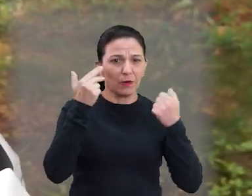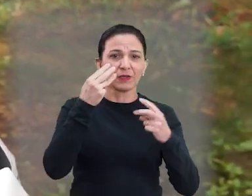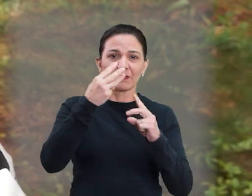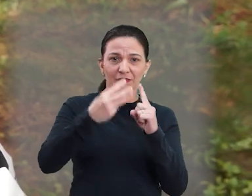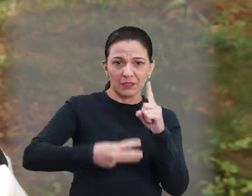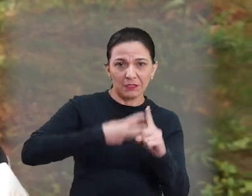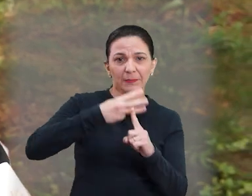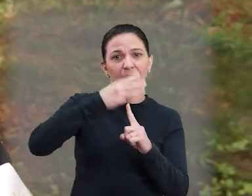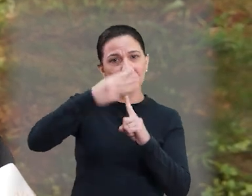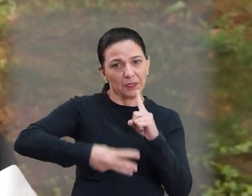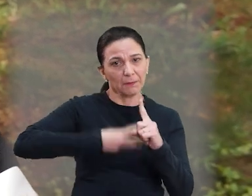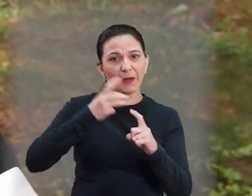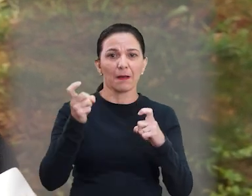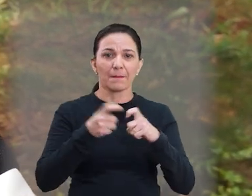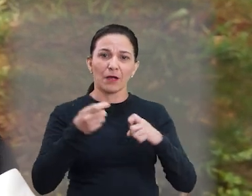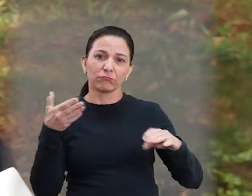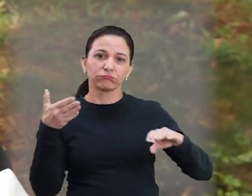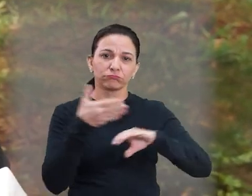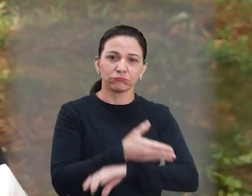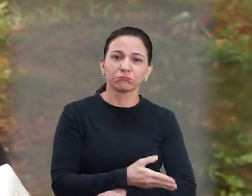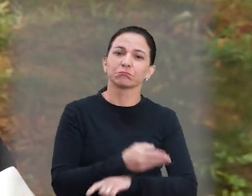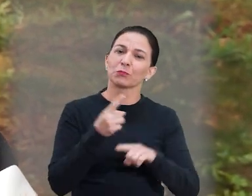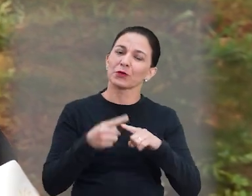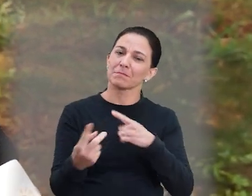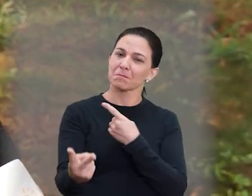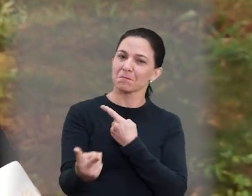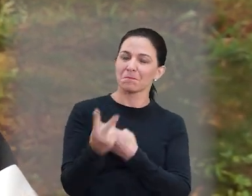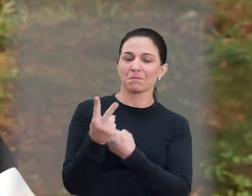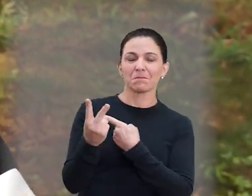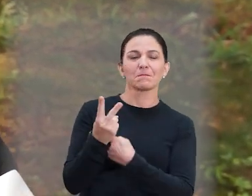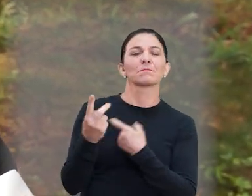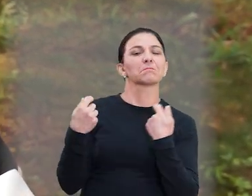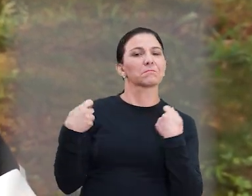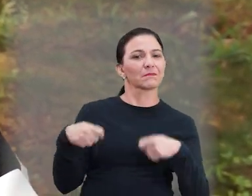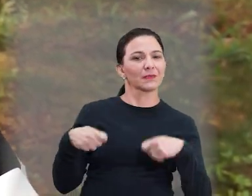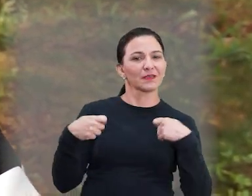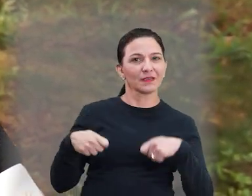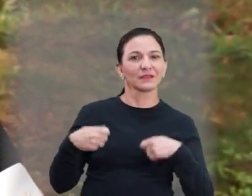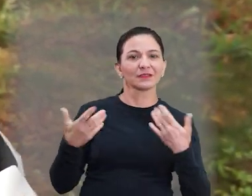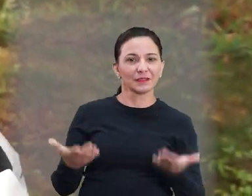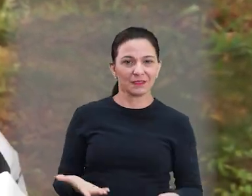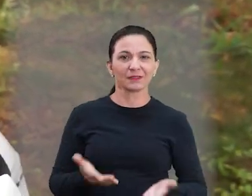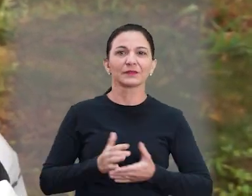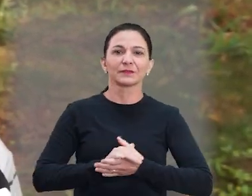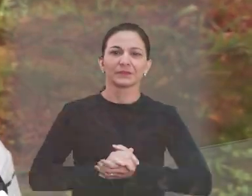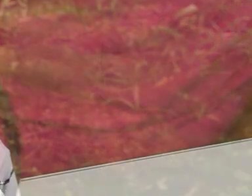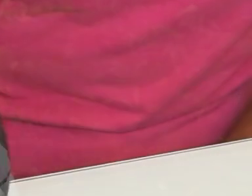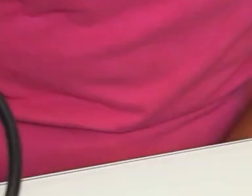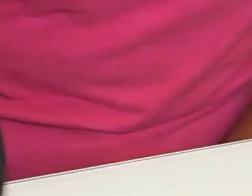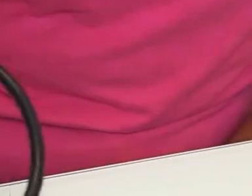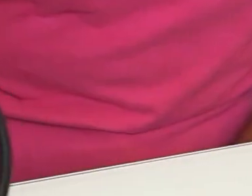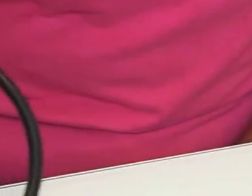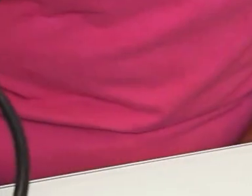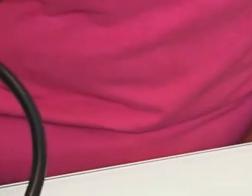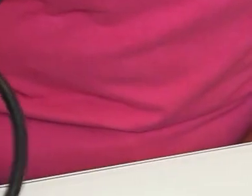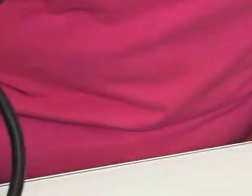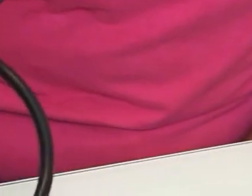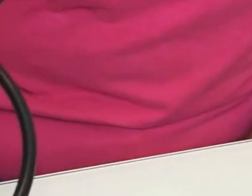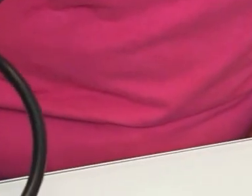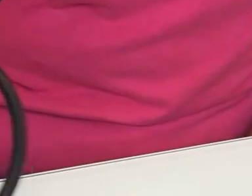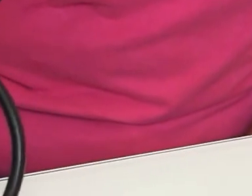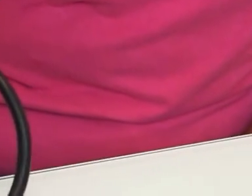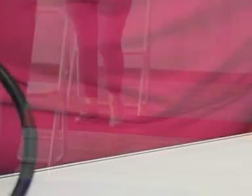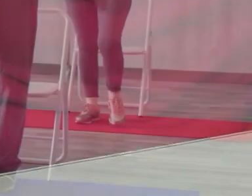agora cada três meses eu volto nele lá para ver pressão porque é É tem que tomar cuidado com pressão